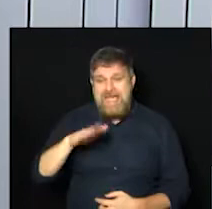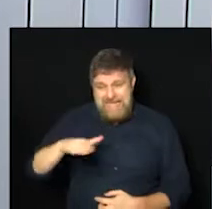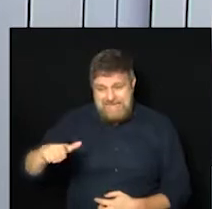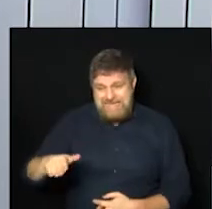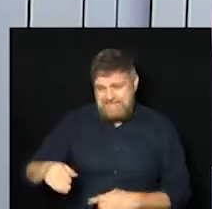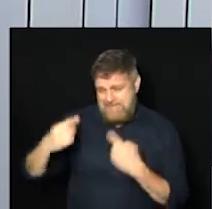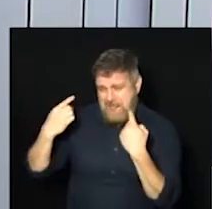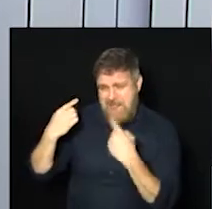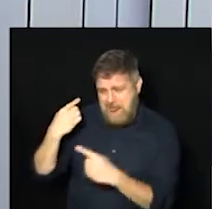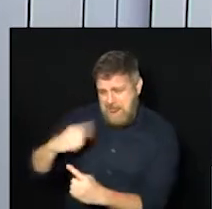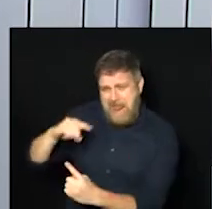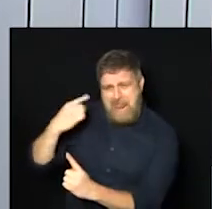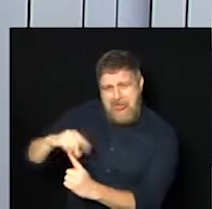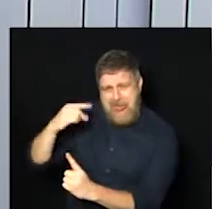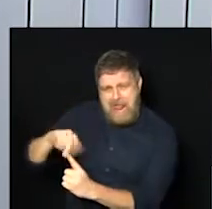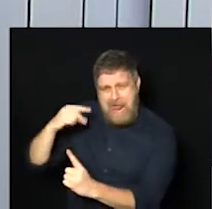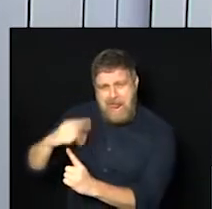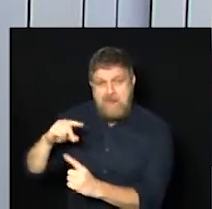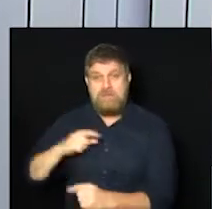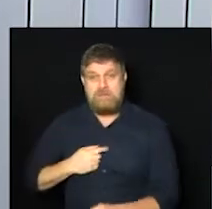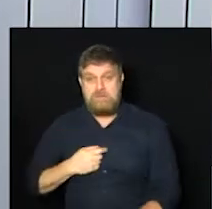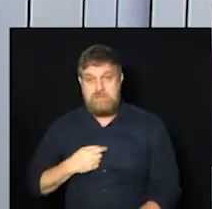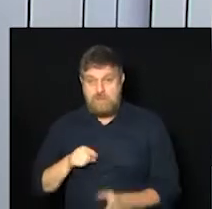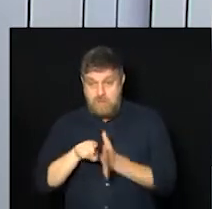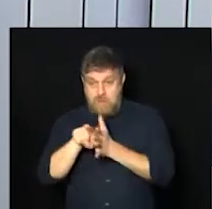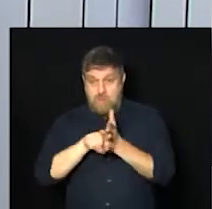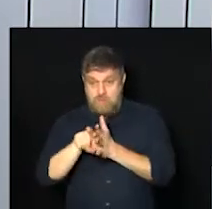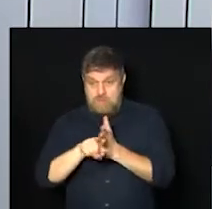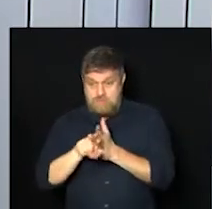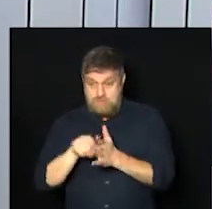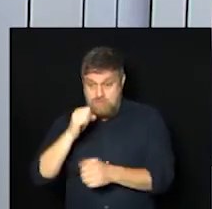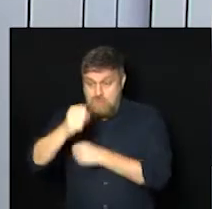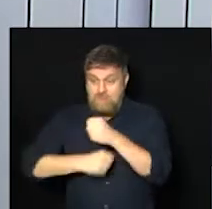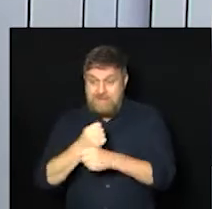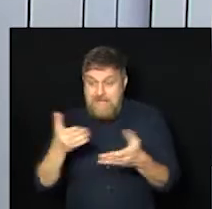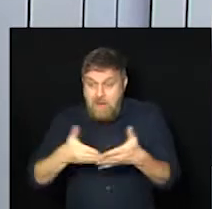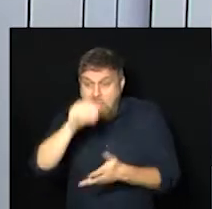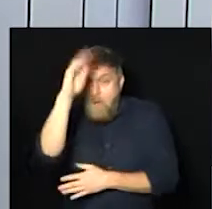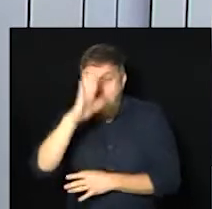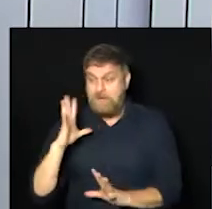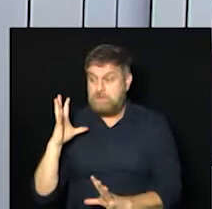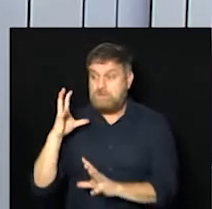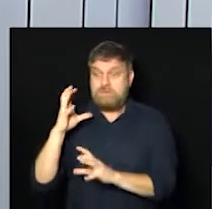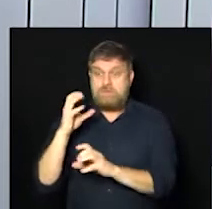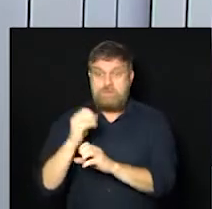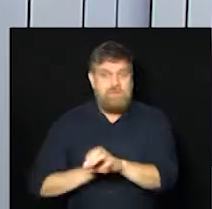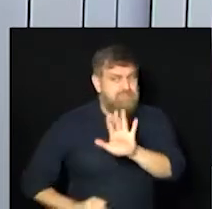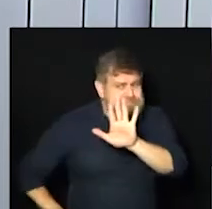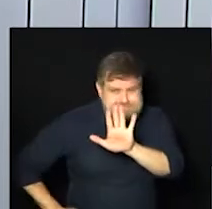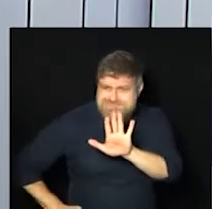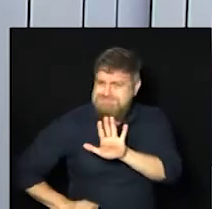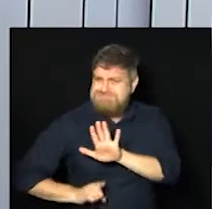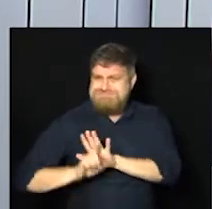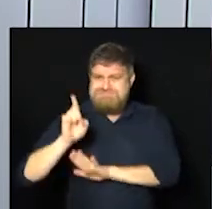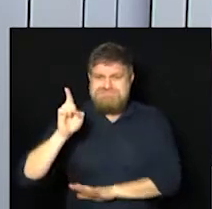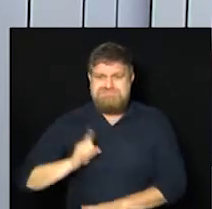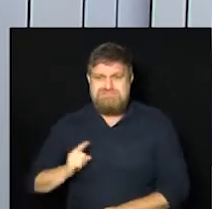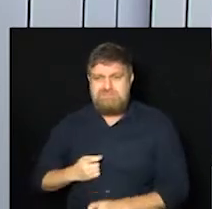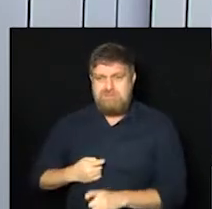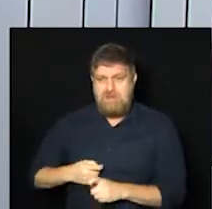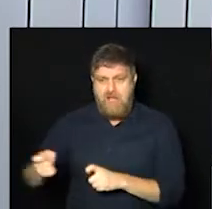De acordo com o último Anuário Brasileiro de Segurança Pública, o país registrou o recorde da violência sexual no ano